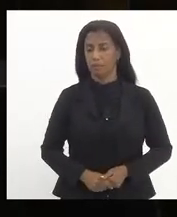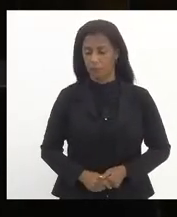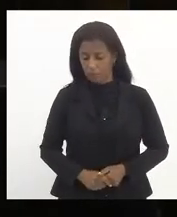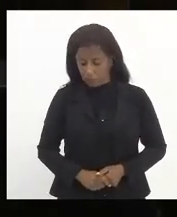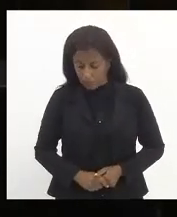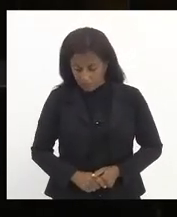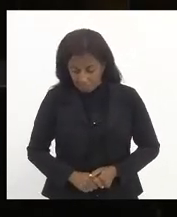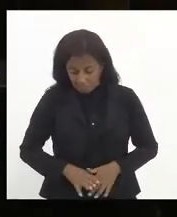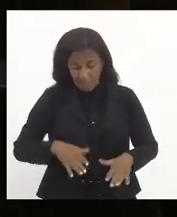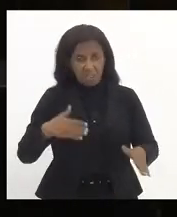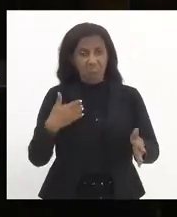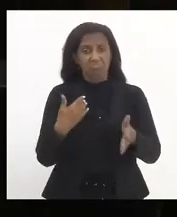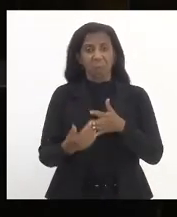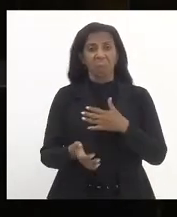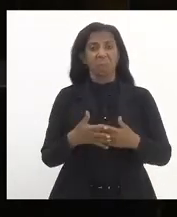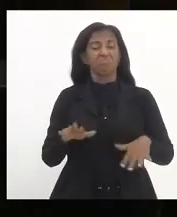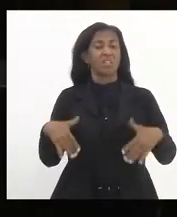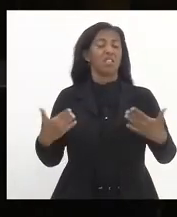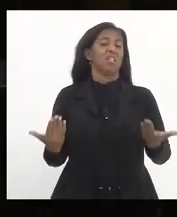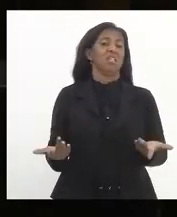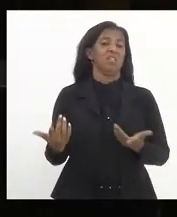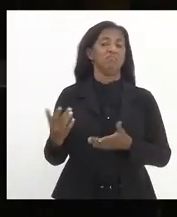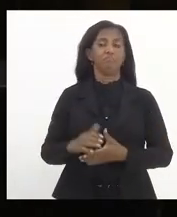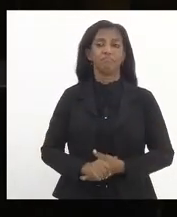Mas eles não estão nem aí para isso.